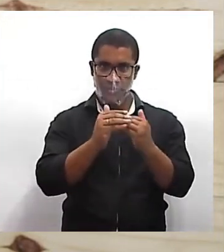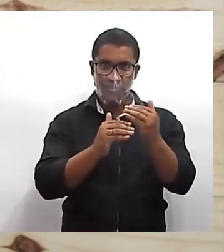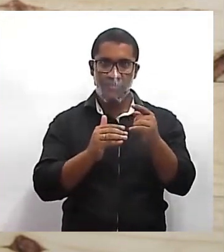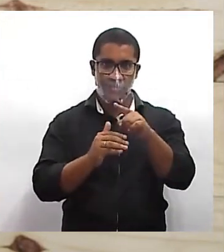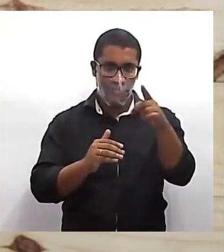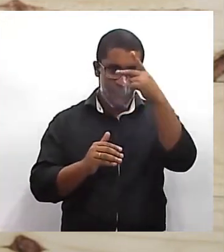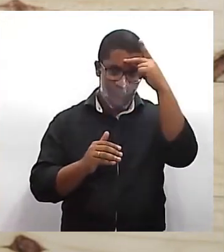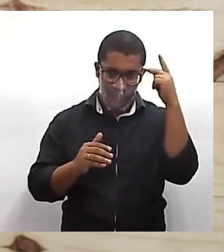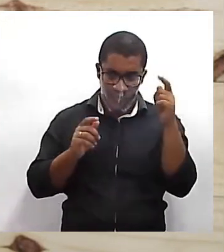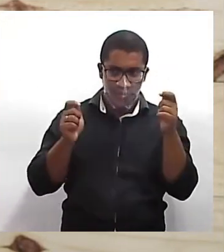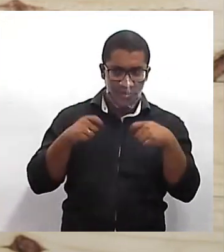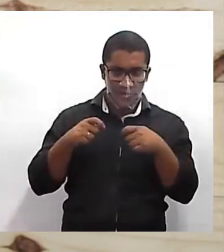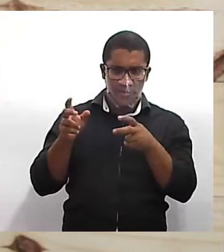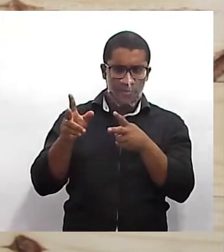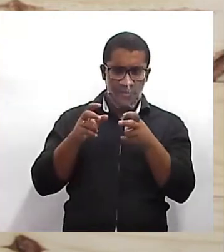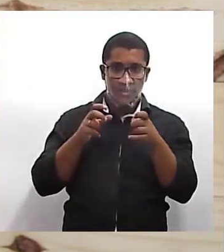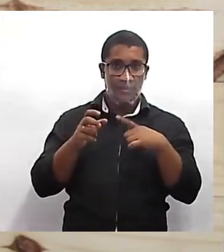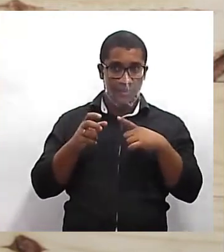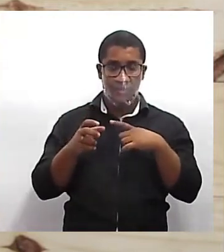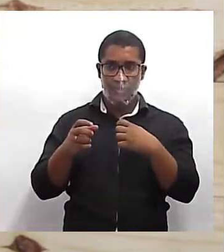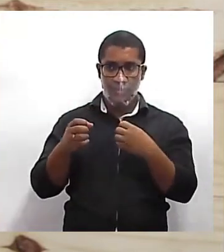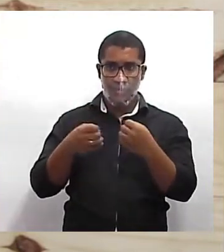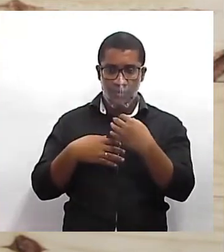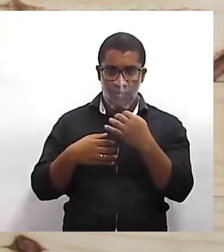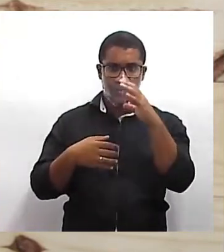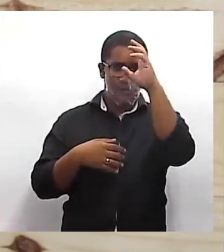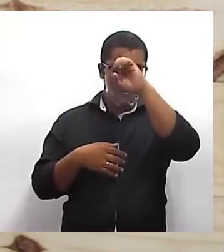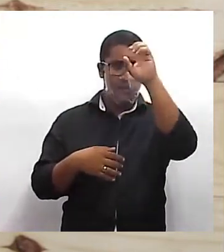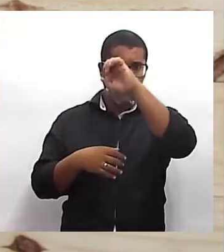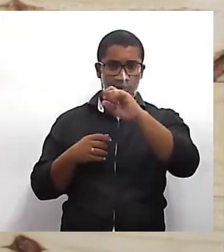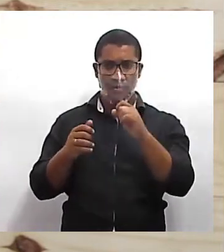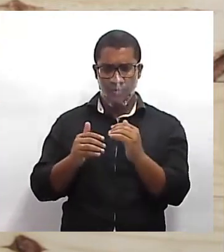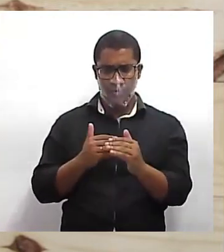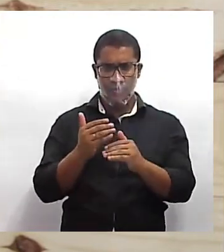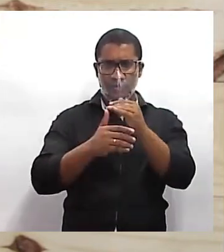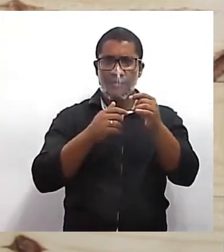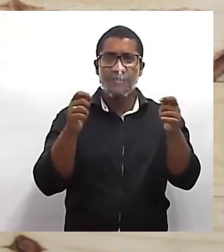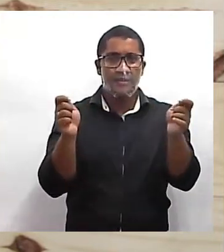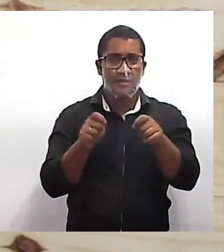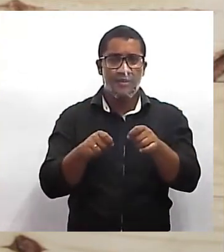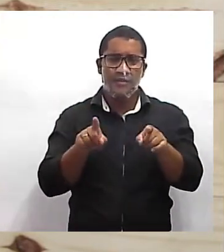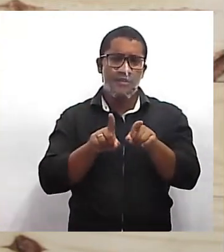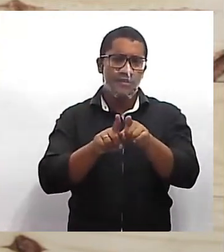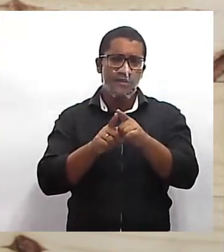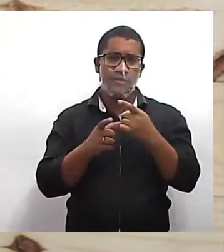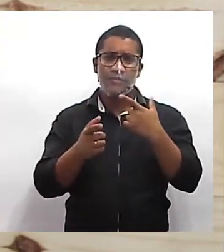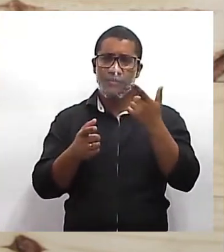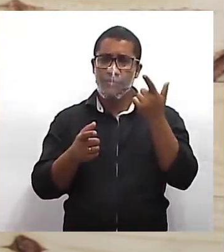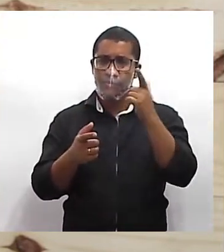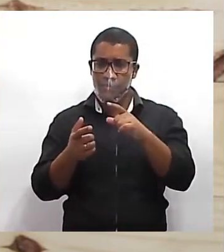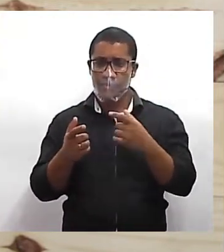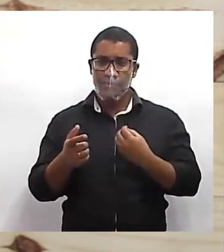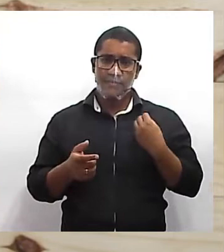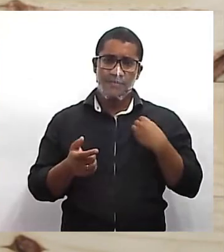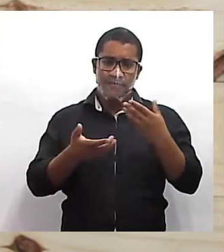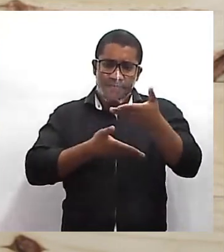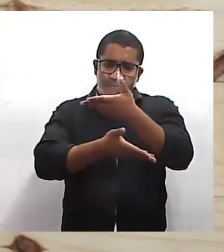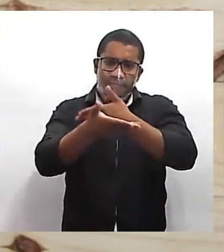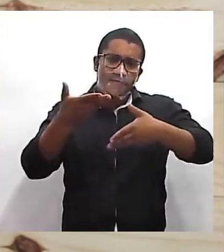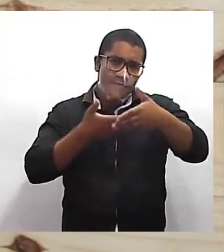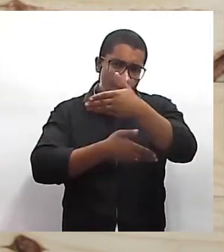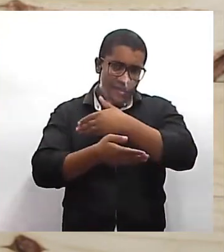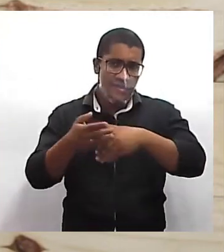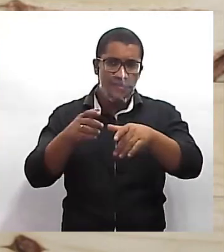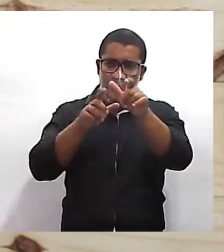percepção de negócio, de investimento, nichos para se investir. São pessoas que sabem dialogar, conviver com o outro, com o